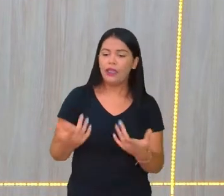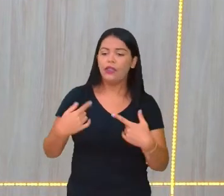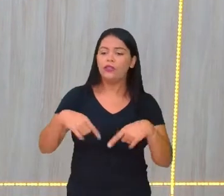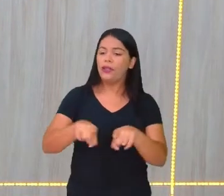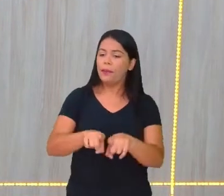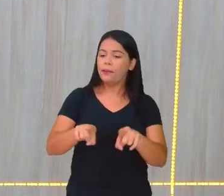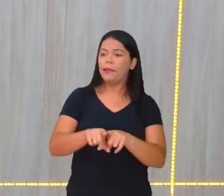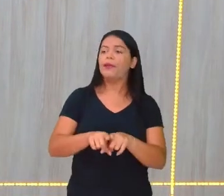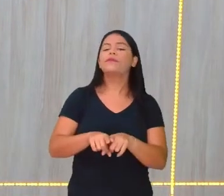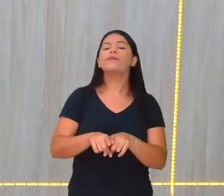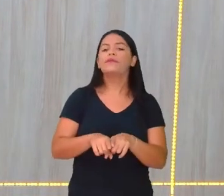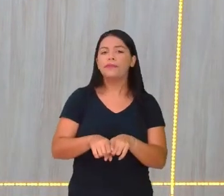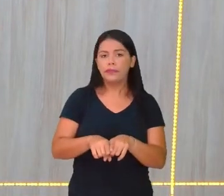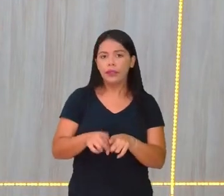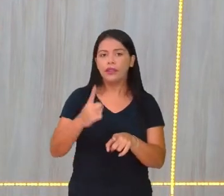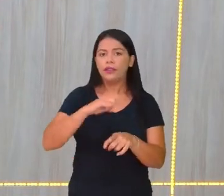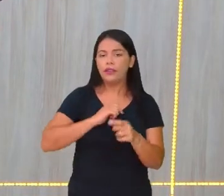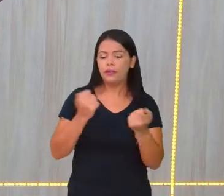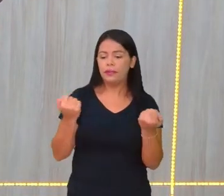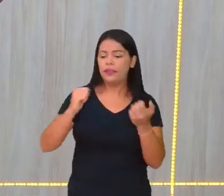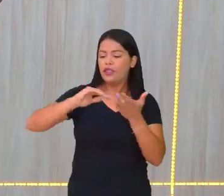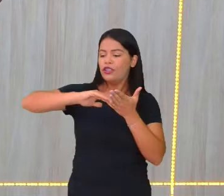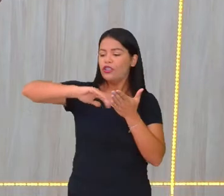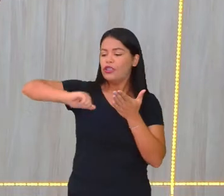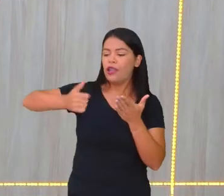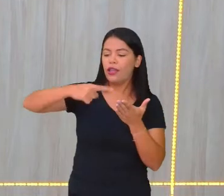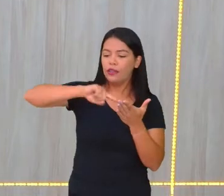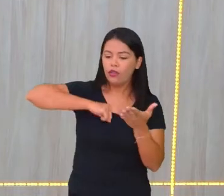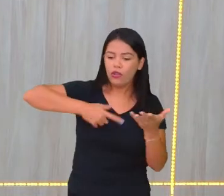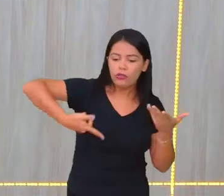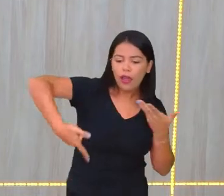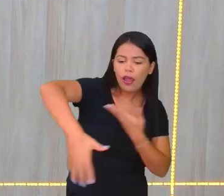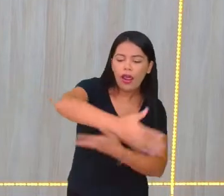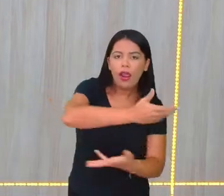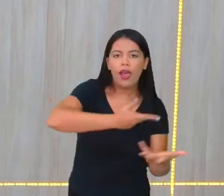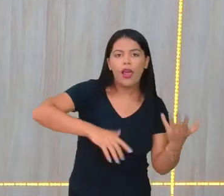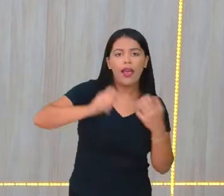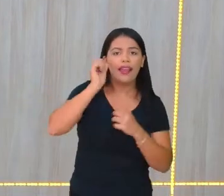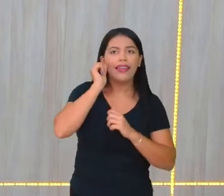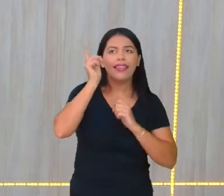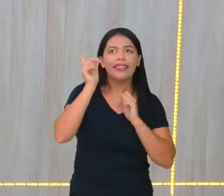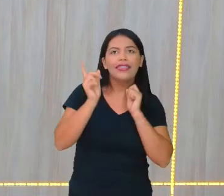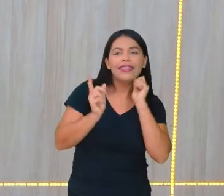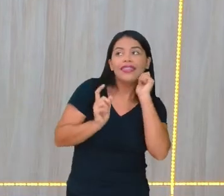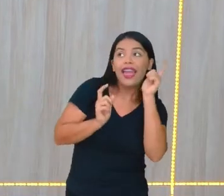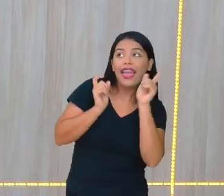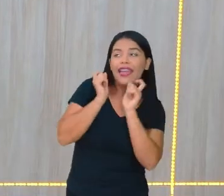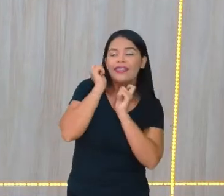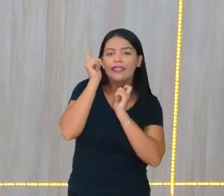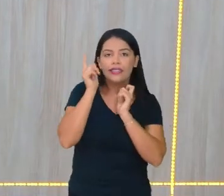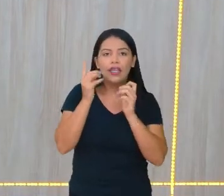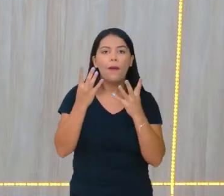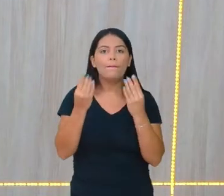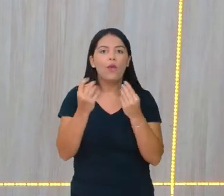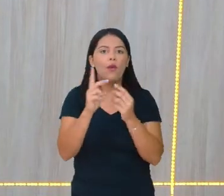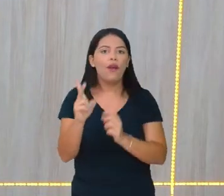bane ou tira do nosso meio, não é? Ideias que muitas vezes